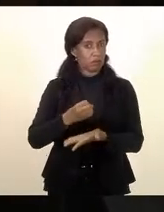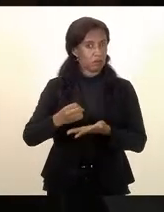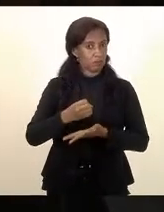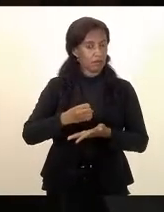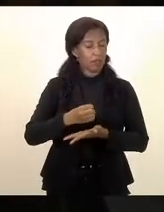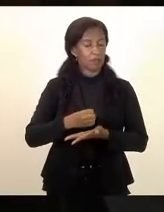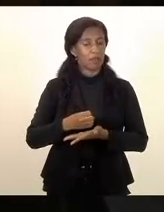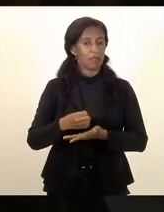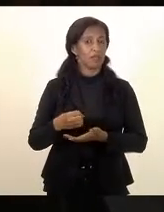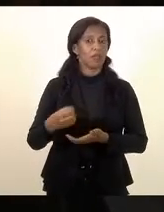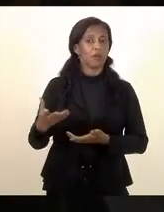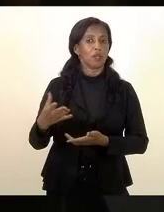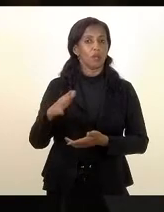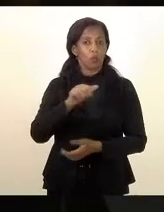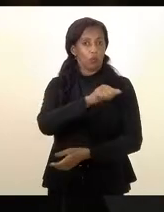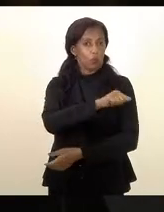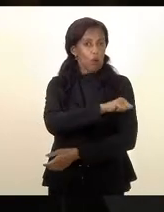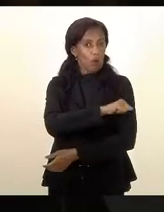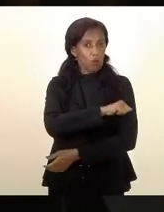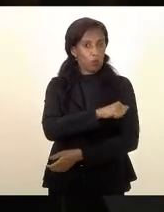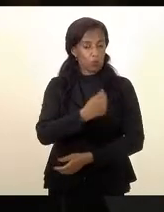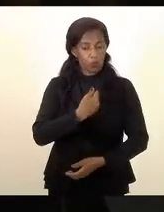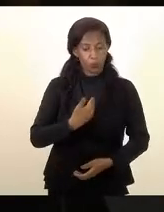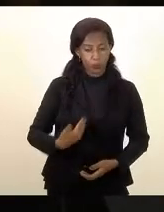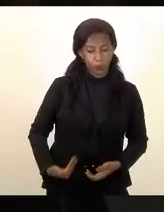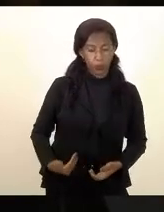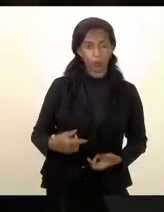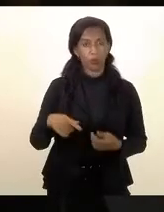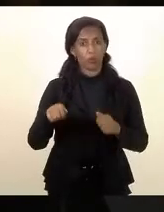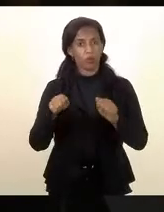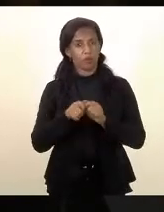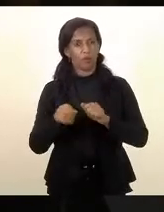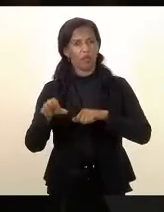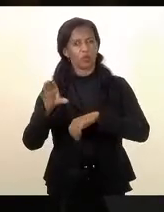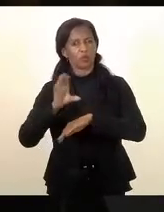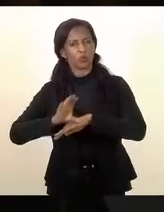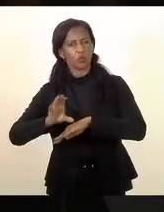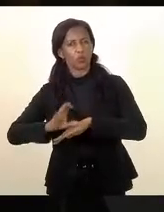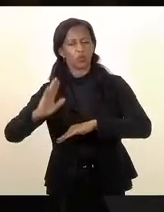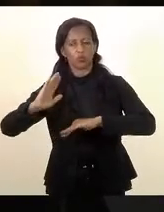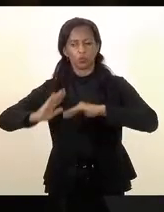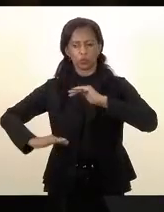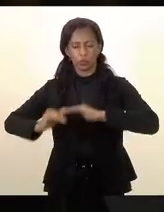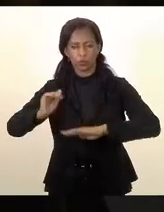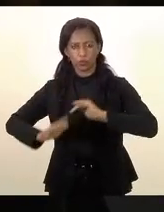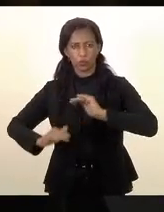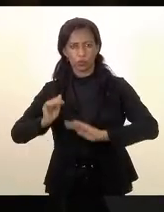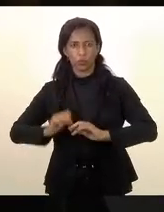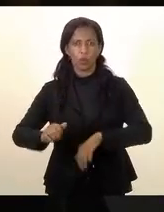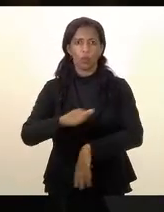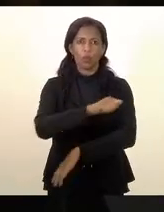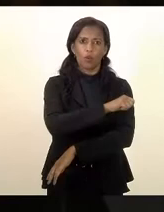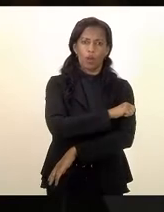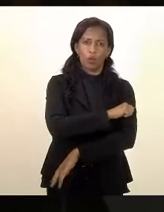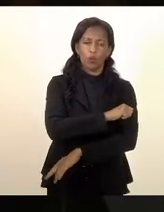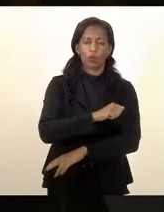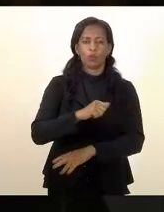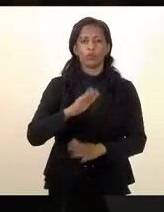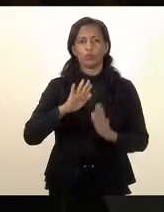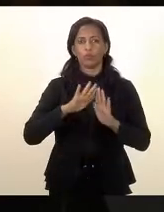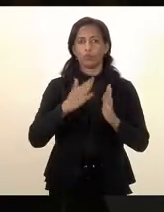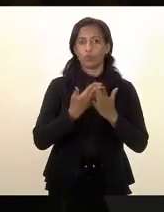estudante da escola pública o estudante que cursa uma educação profissional o estudante que cursa uma escola privada